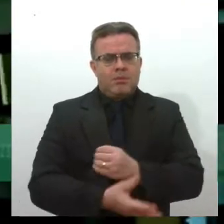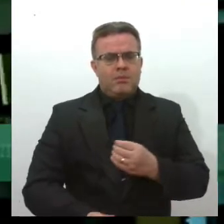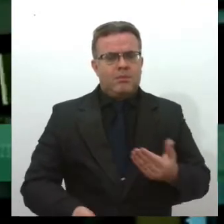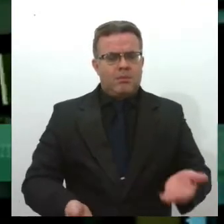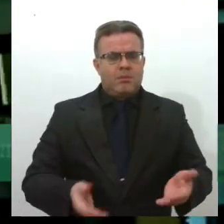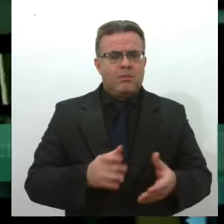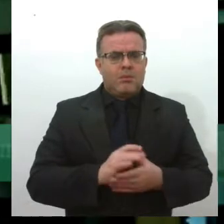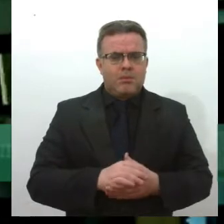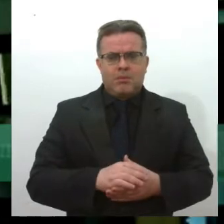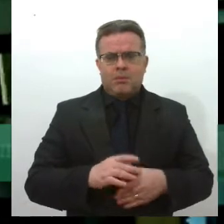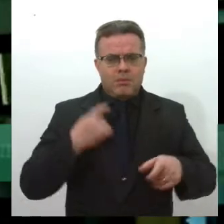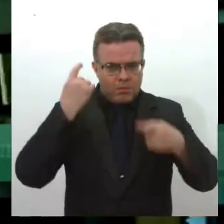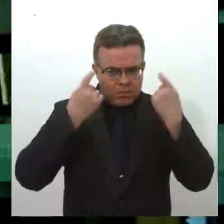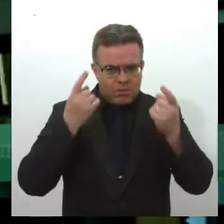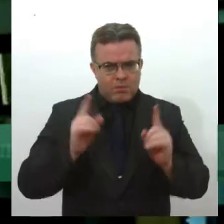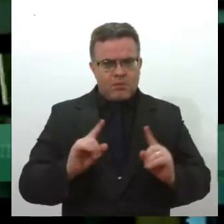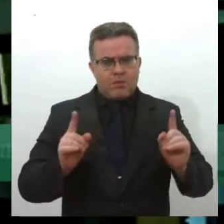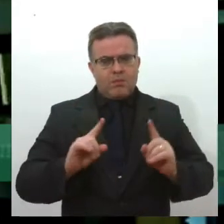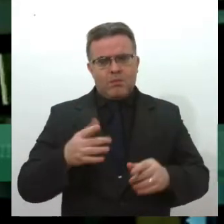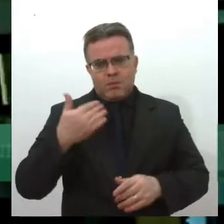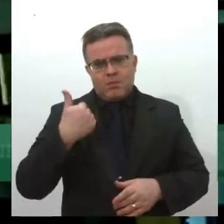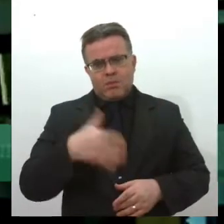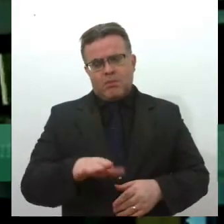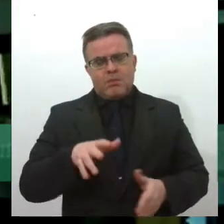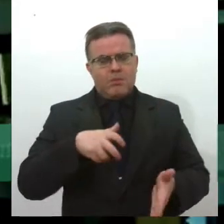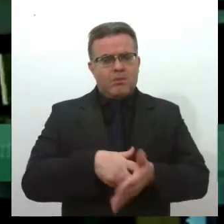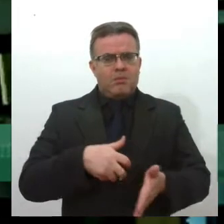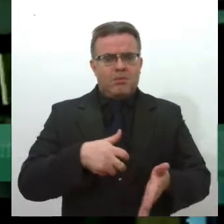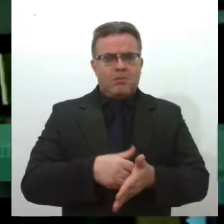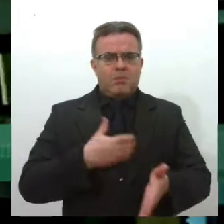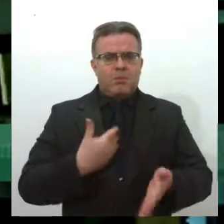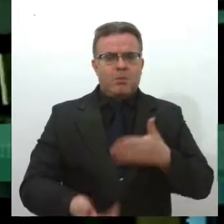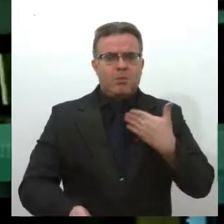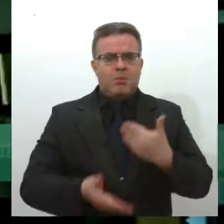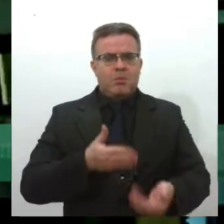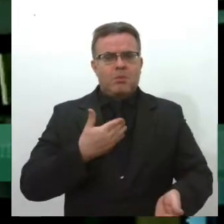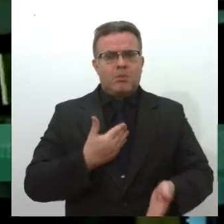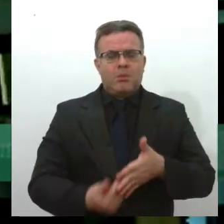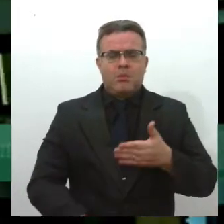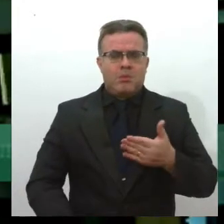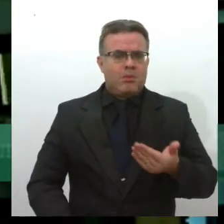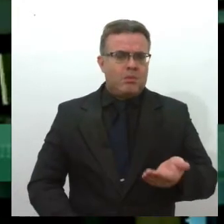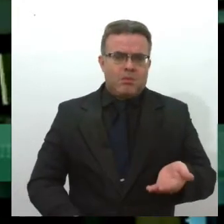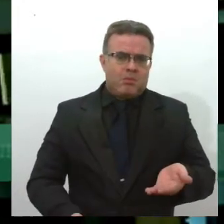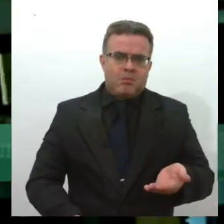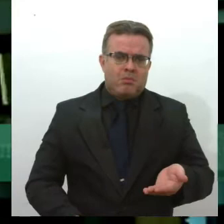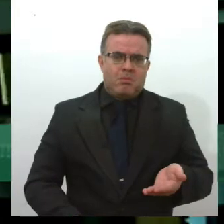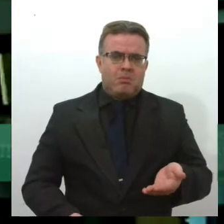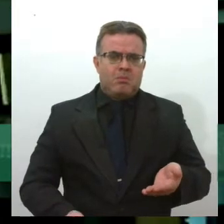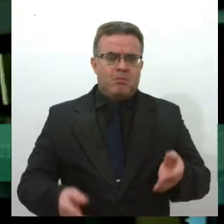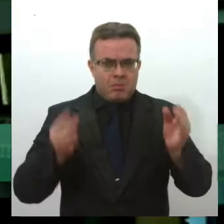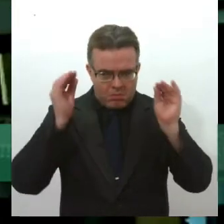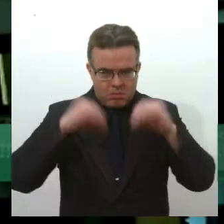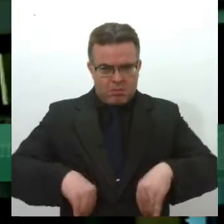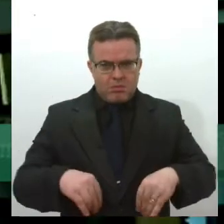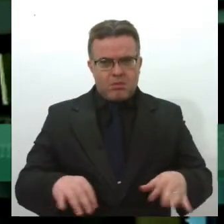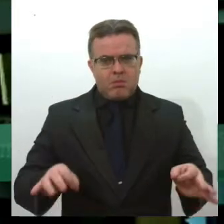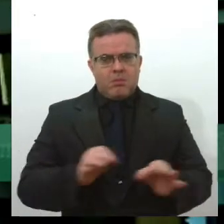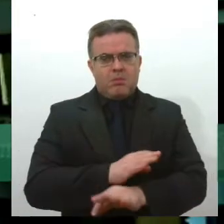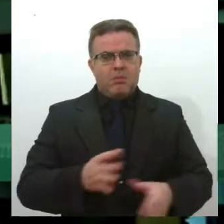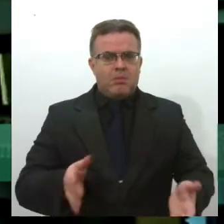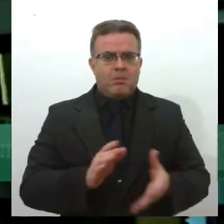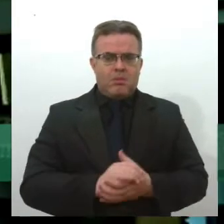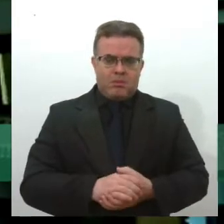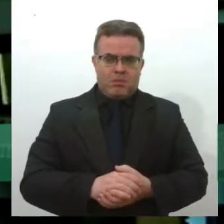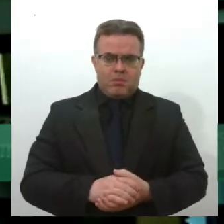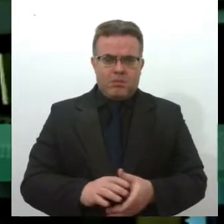não me importo com a impessoalidade. Eu vou, não vou caso, não vou seguir os procedimentos, vou fazer a licitação como eu quero. Mas